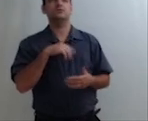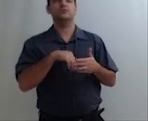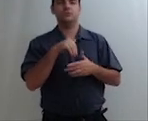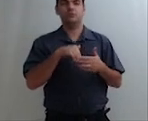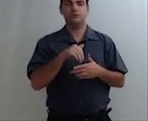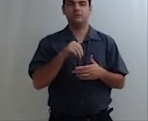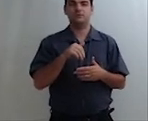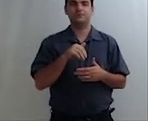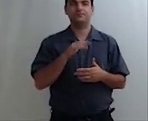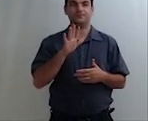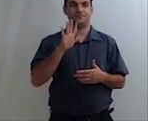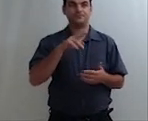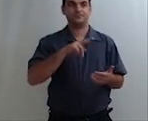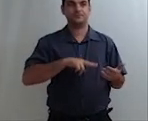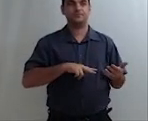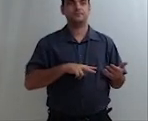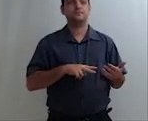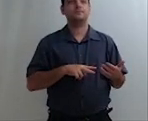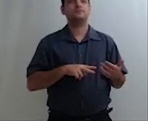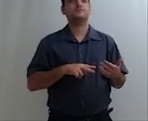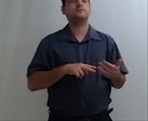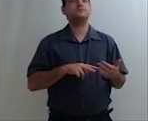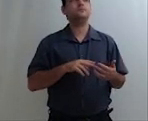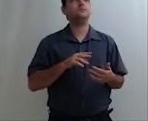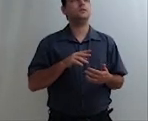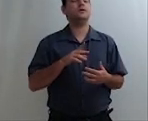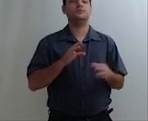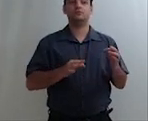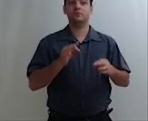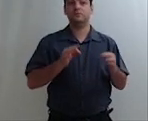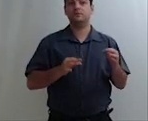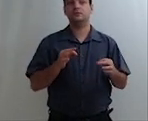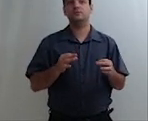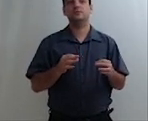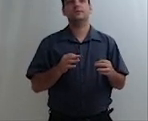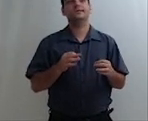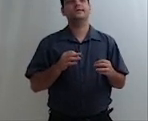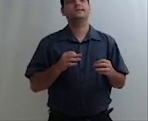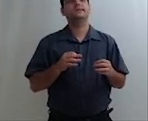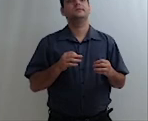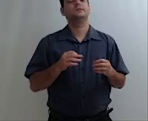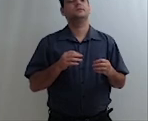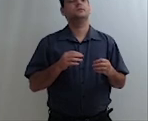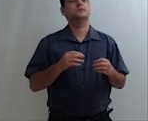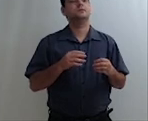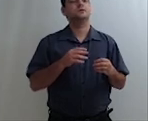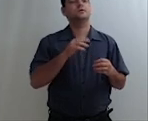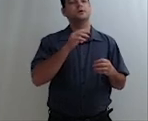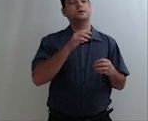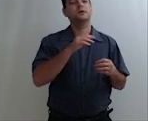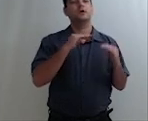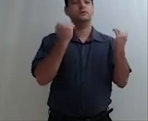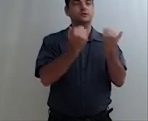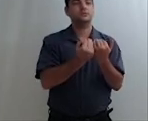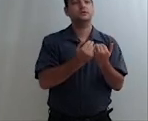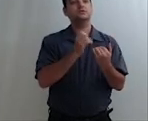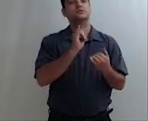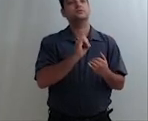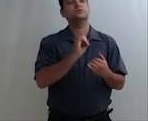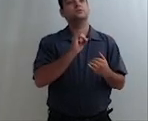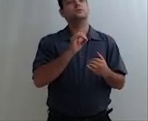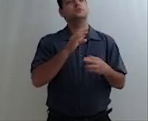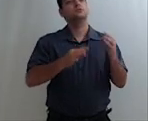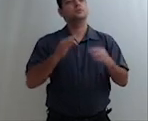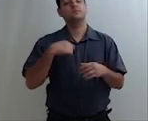Rogério esquedo o julgamento a realização de audiência de instrução e julgamento sem mesmo a presença do Ministério